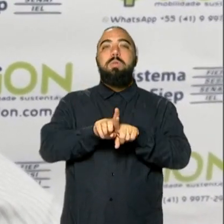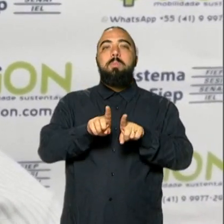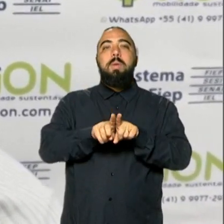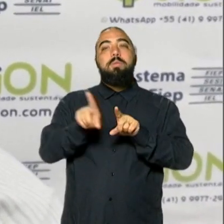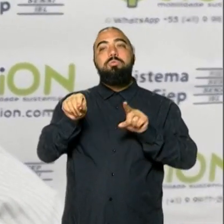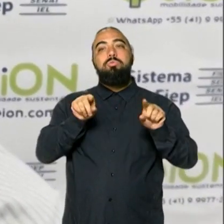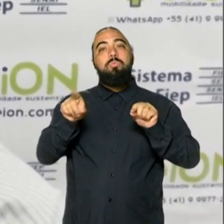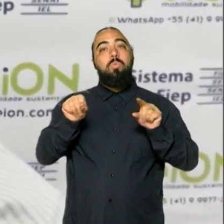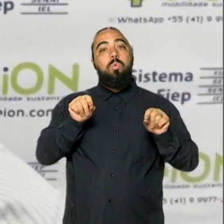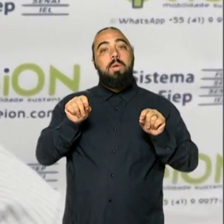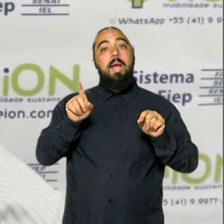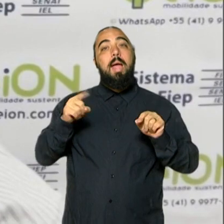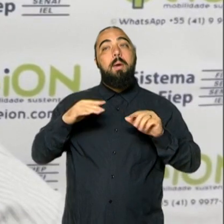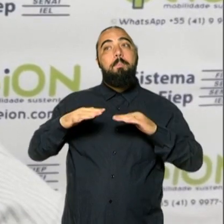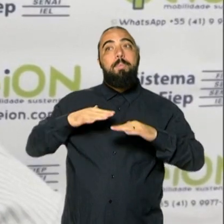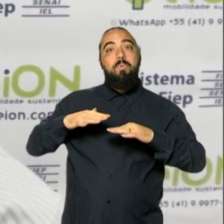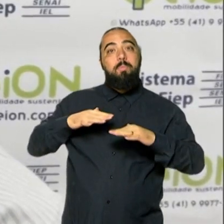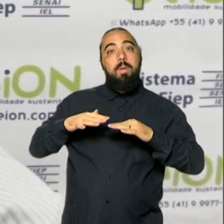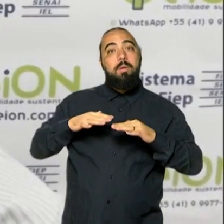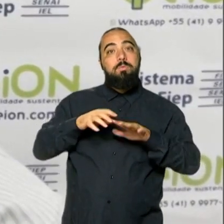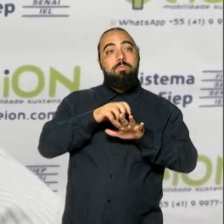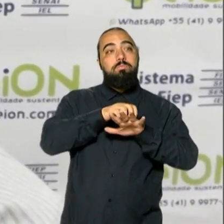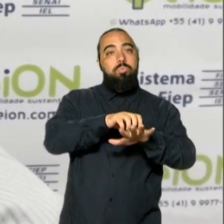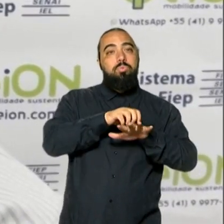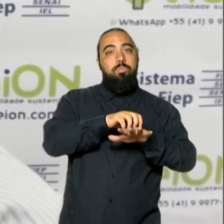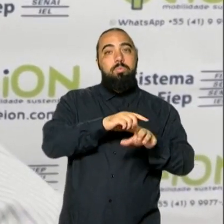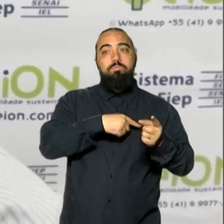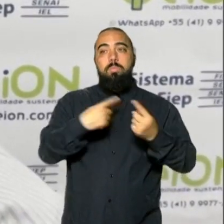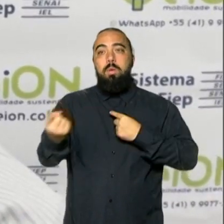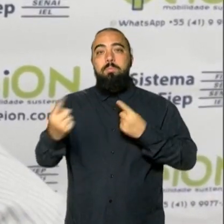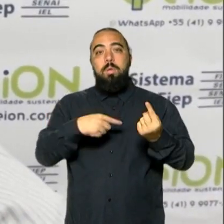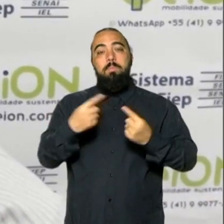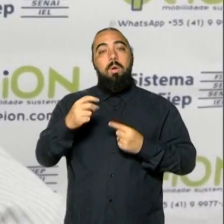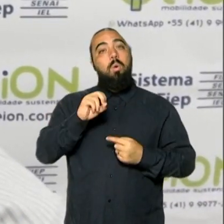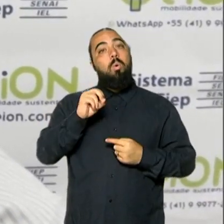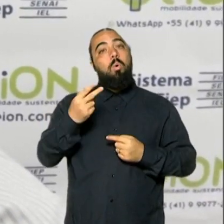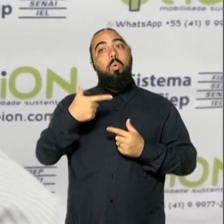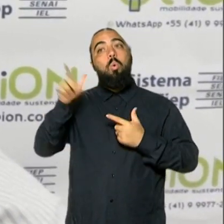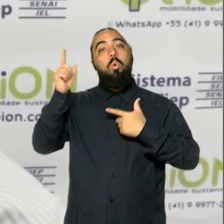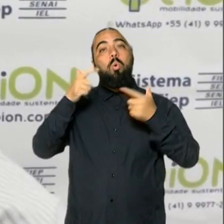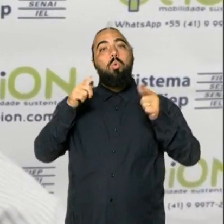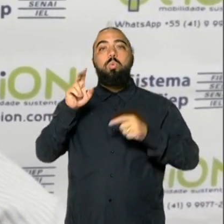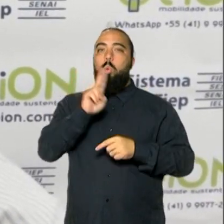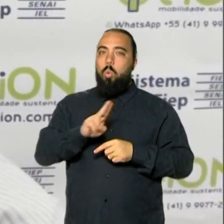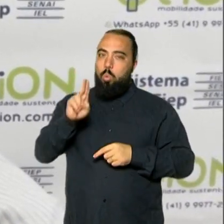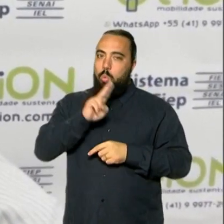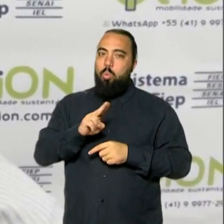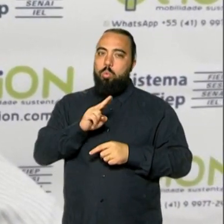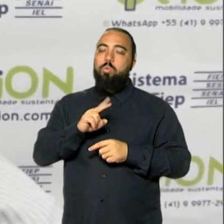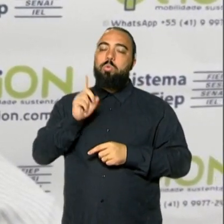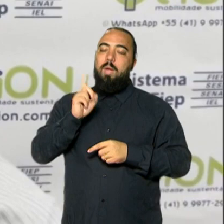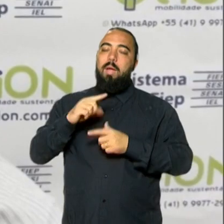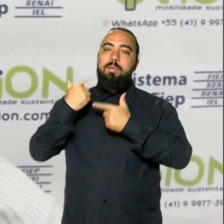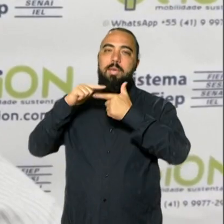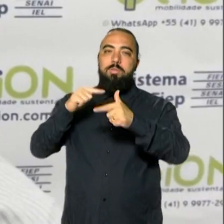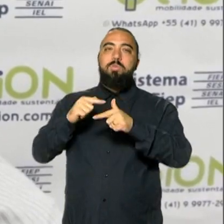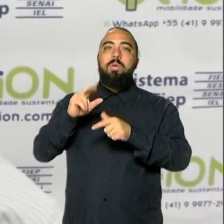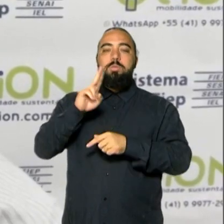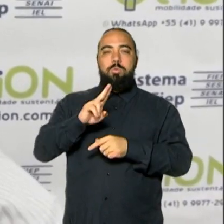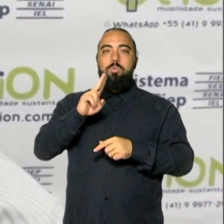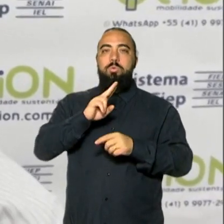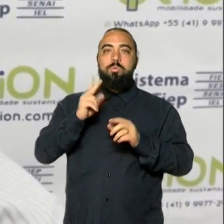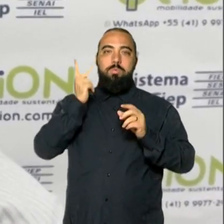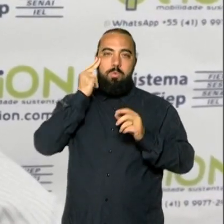elétrica em movimentos, né, em transportes, deslocamentos ou em outros usos aí, tradicionais da energia elétrica,